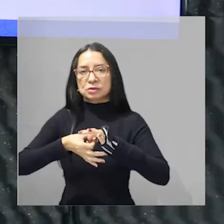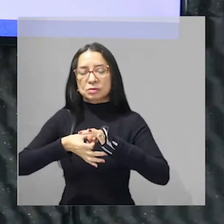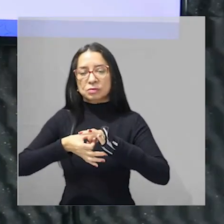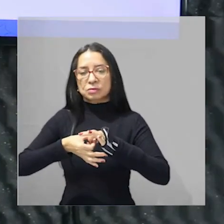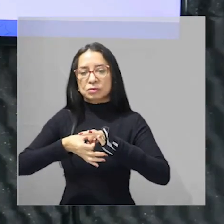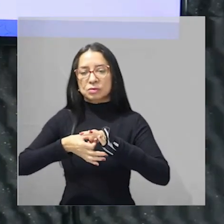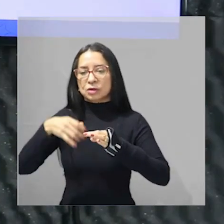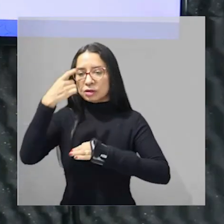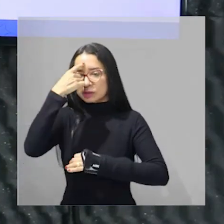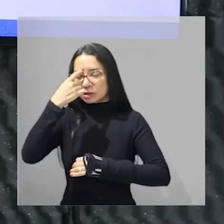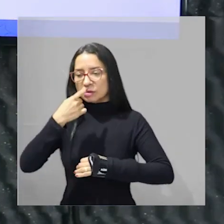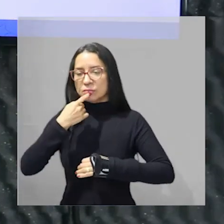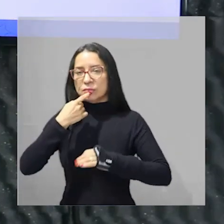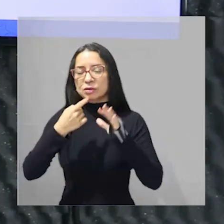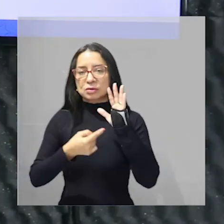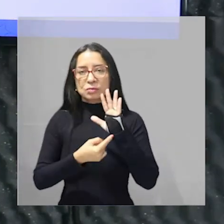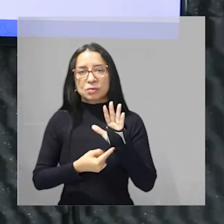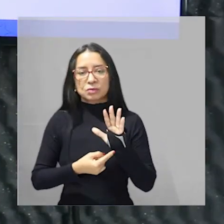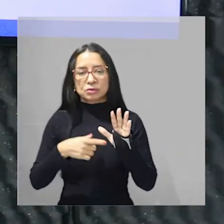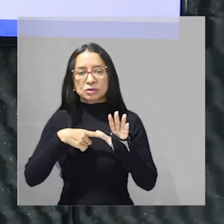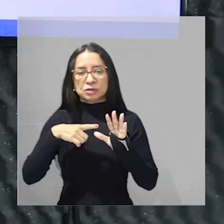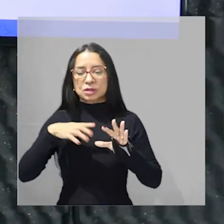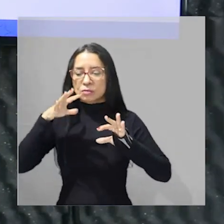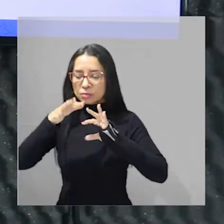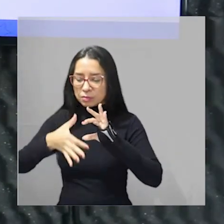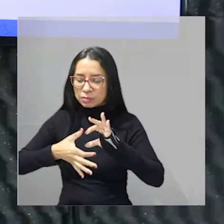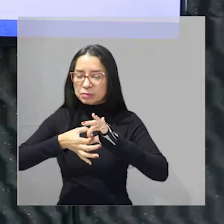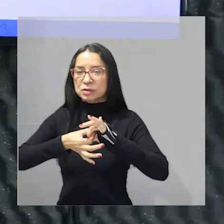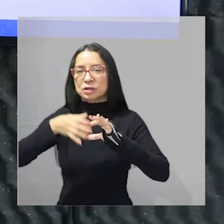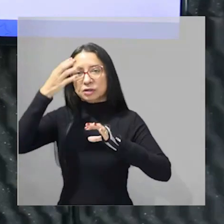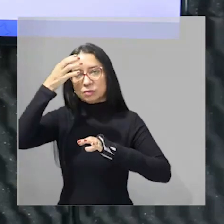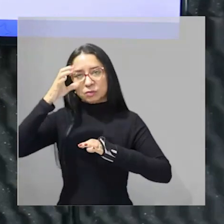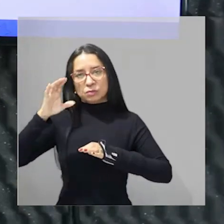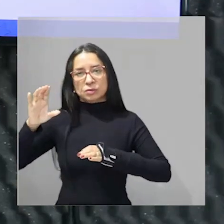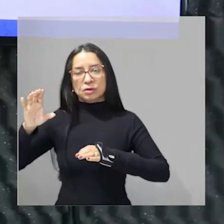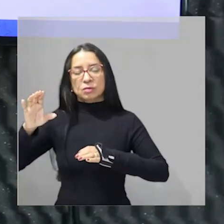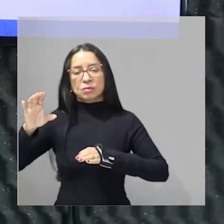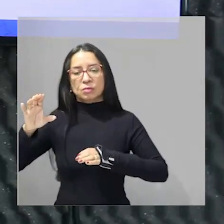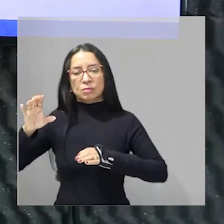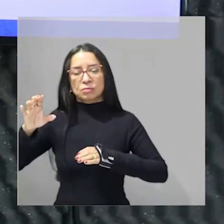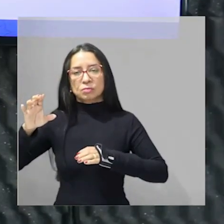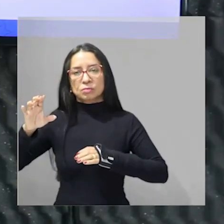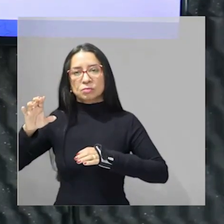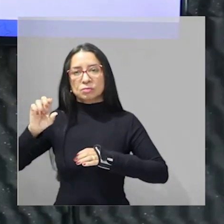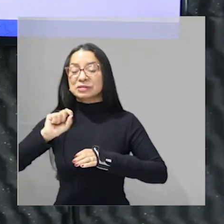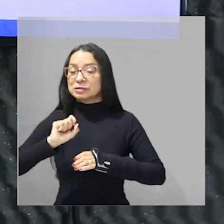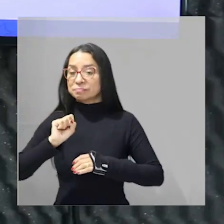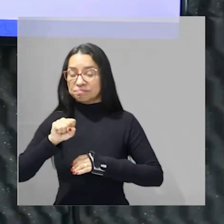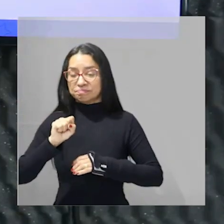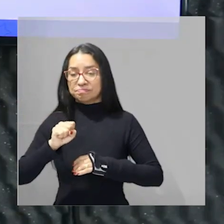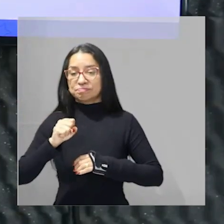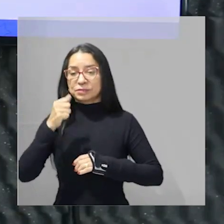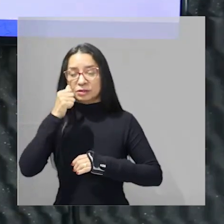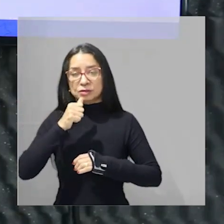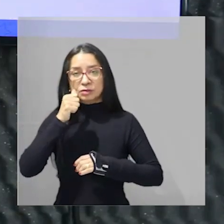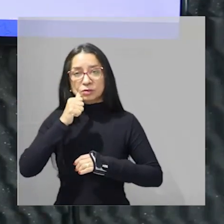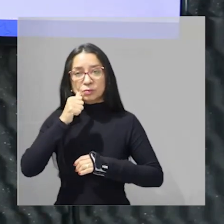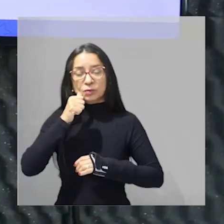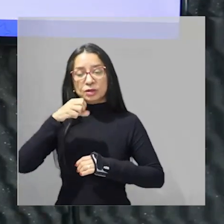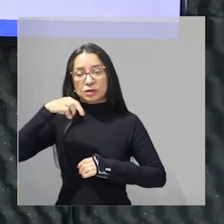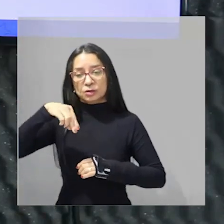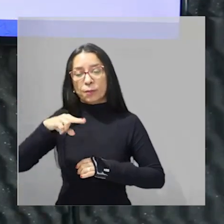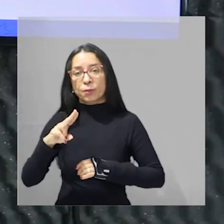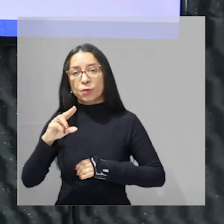está te mostrando. Existe uma integração cultural. Embora essas mulheres está mostrando ali, muçulmanas,